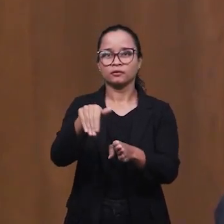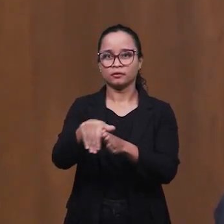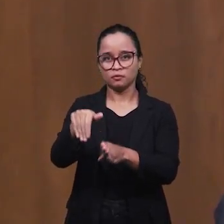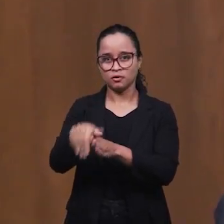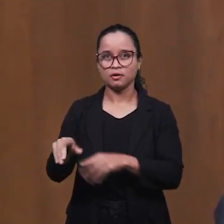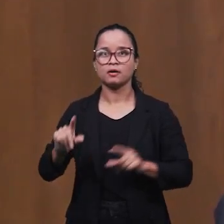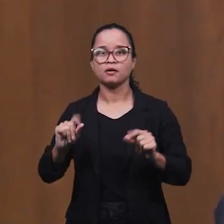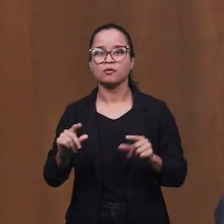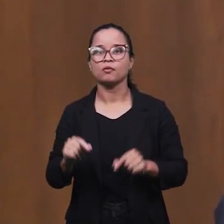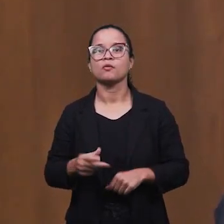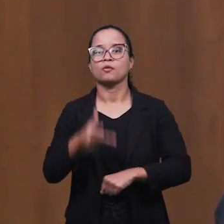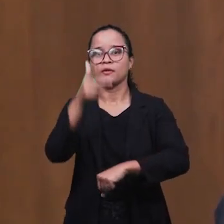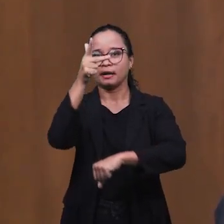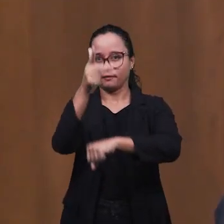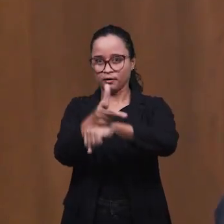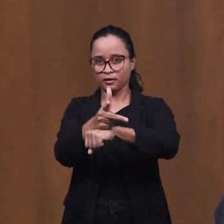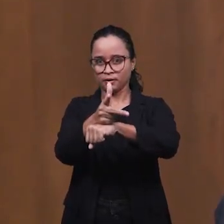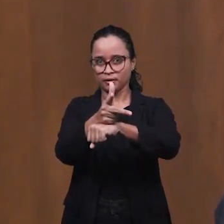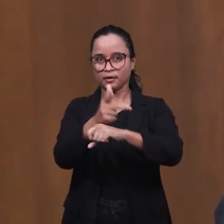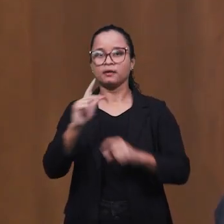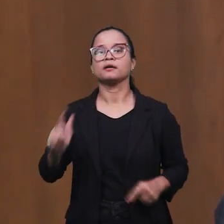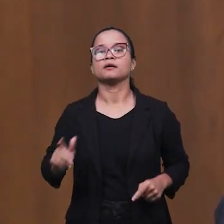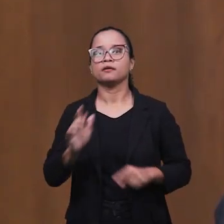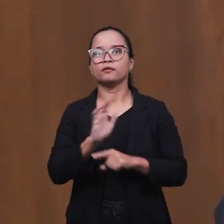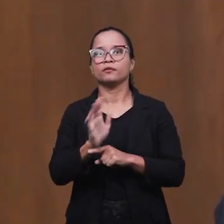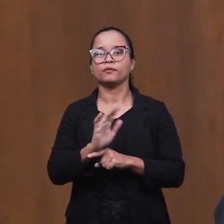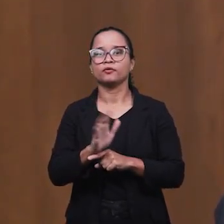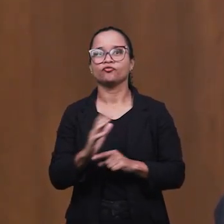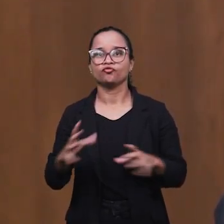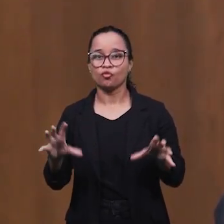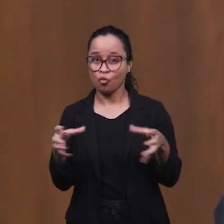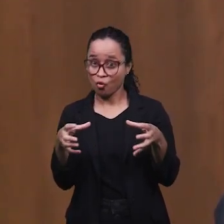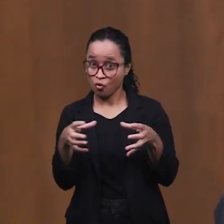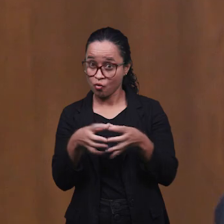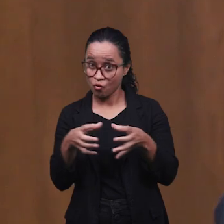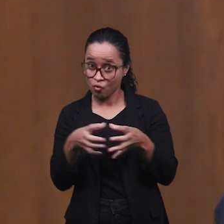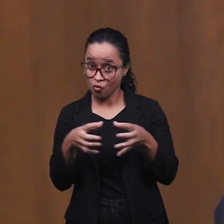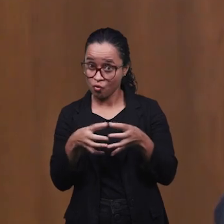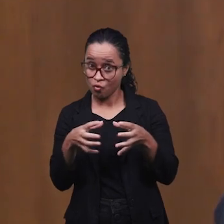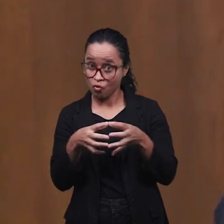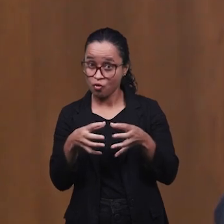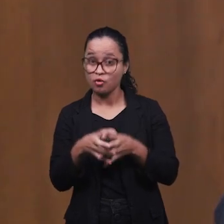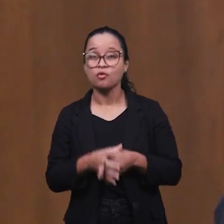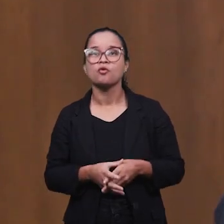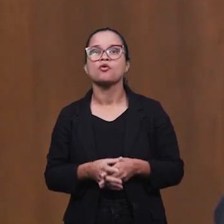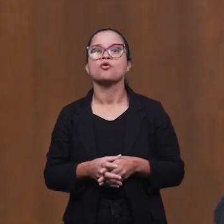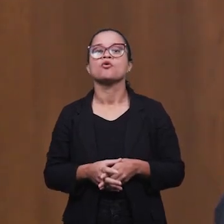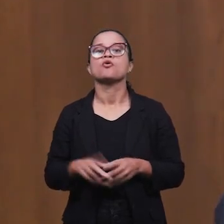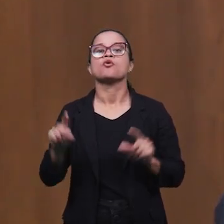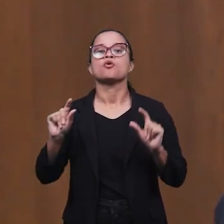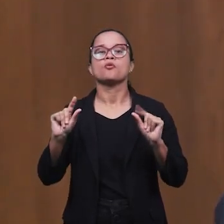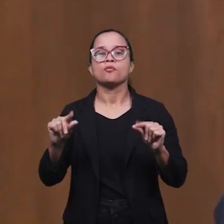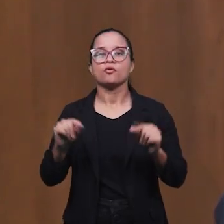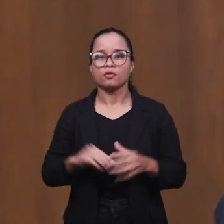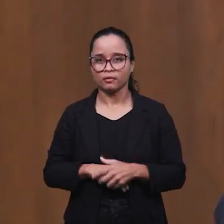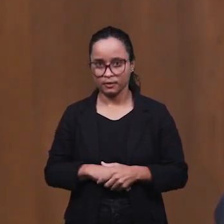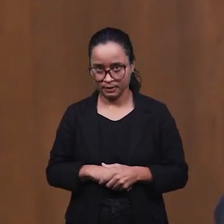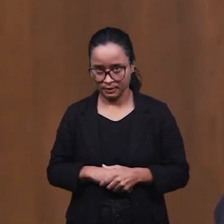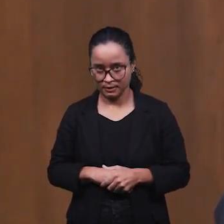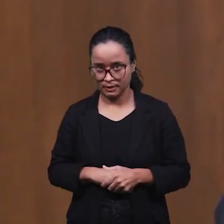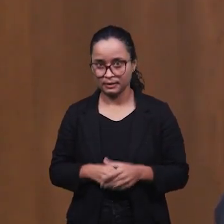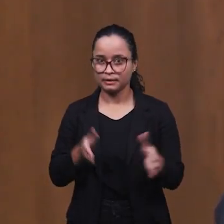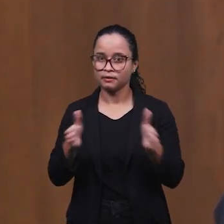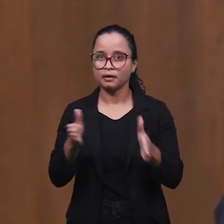quando alguém for gravar um vídeo com um grupo de acessibilidade, a preocupação é deixar a pessoa bem à vontade, como